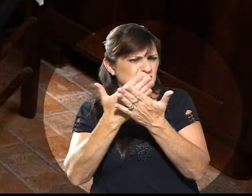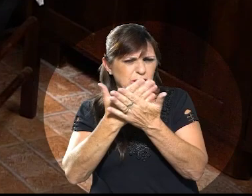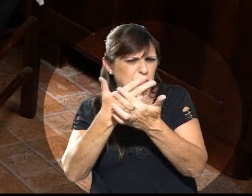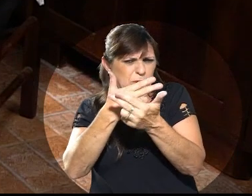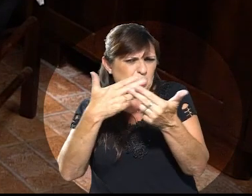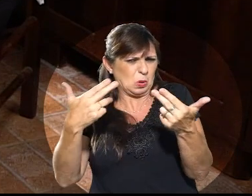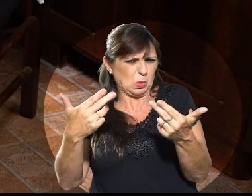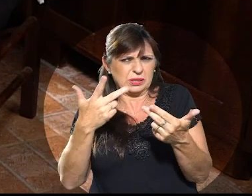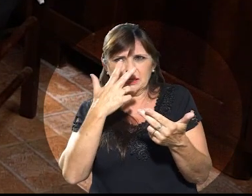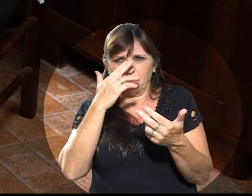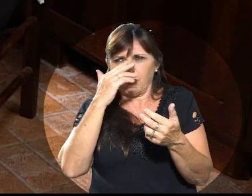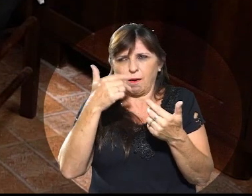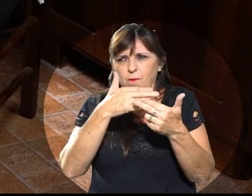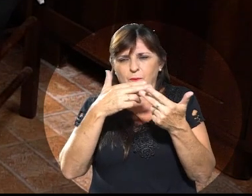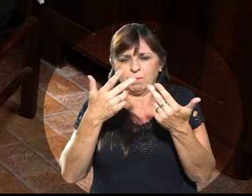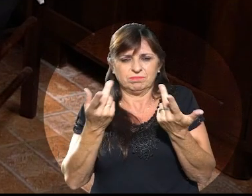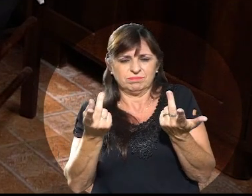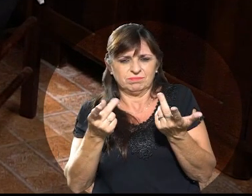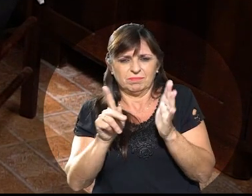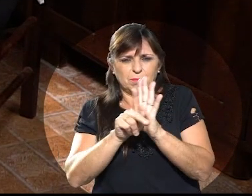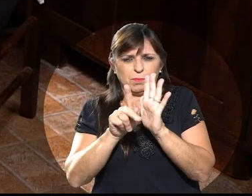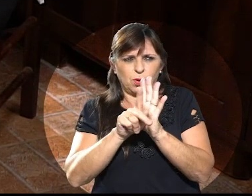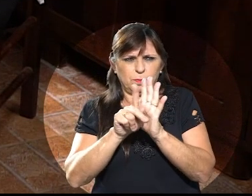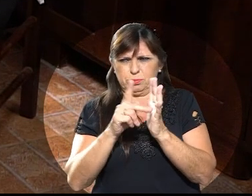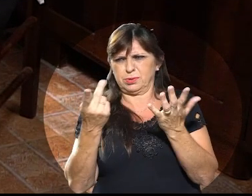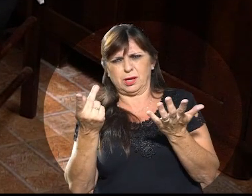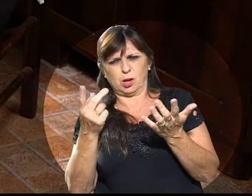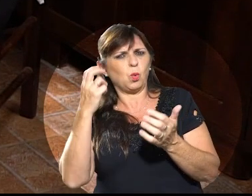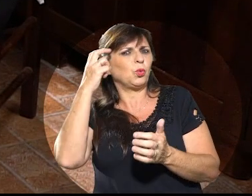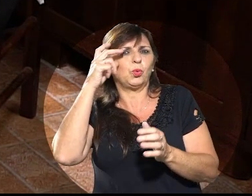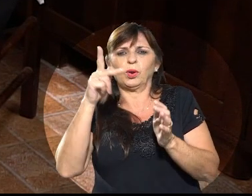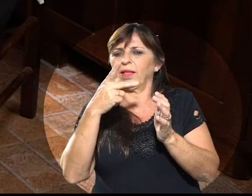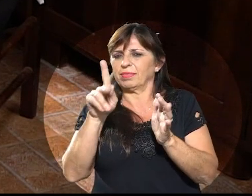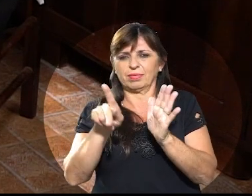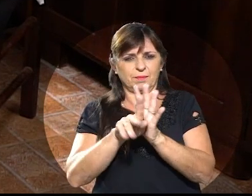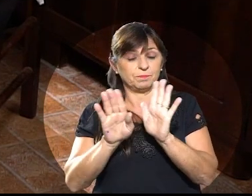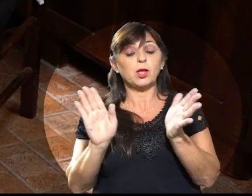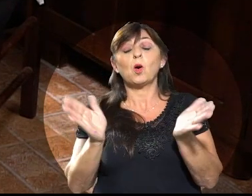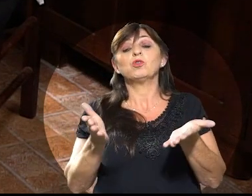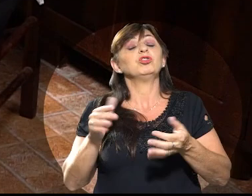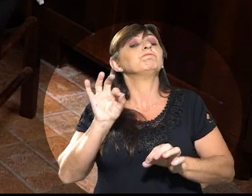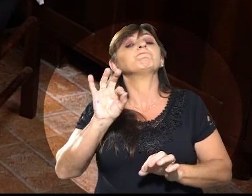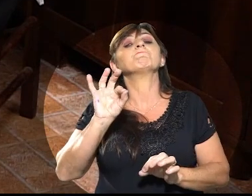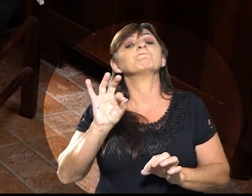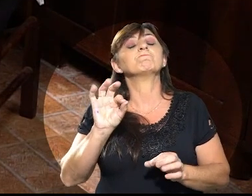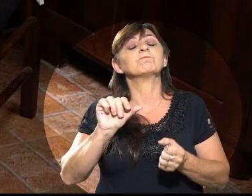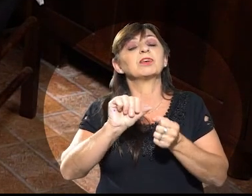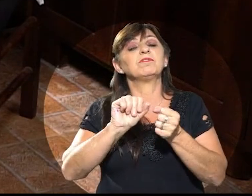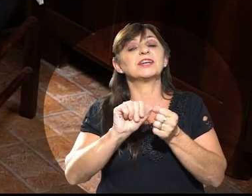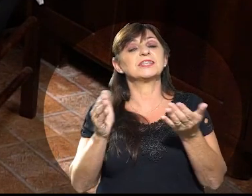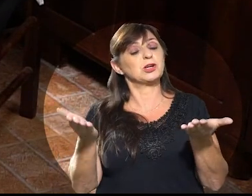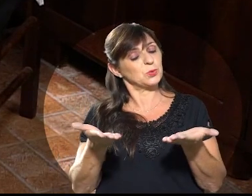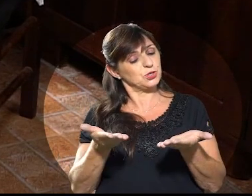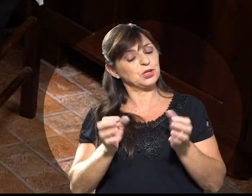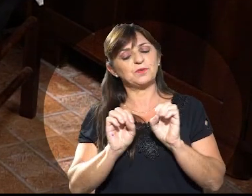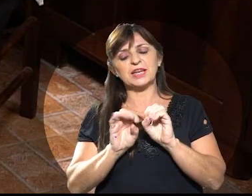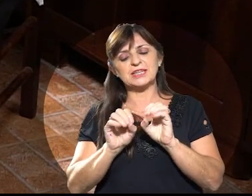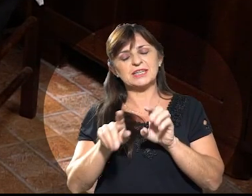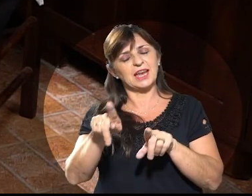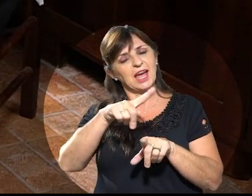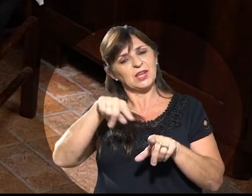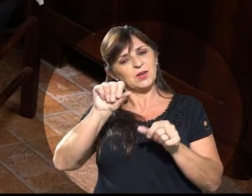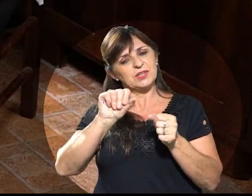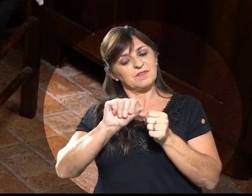gostaria que tu falasse para nós que prato nós teremos hoje, quais o que você vai nos brindar e apresentar para o público que vai estar